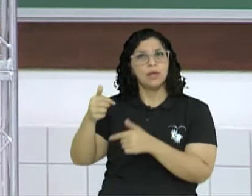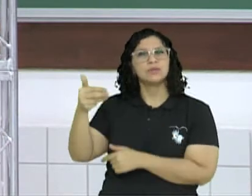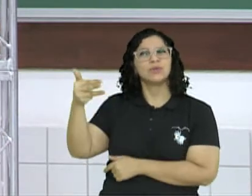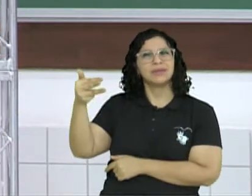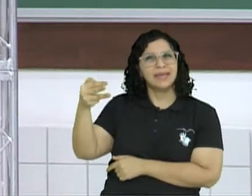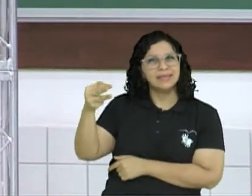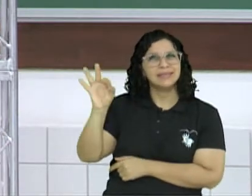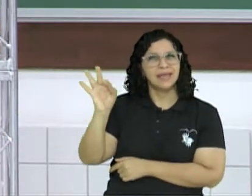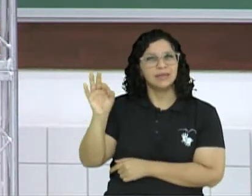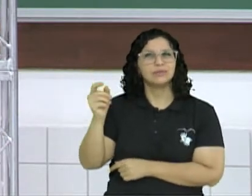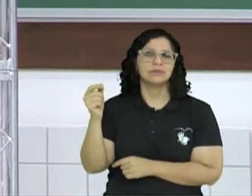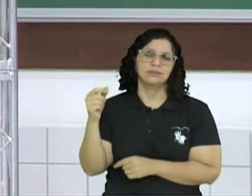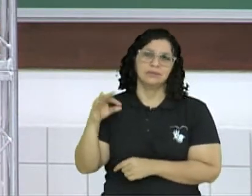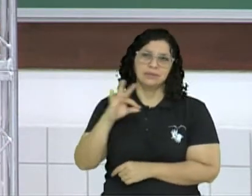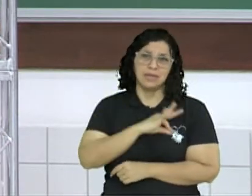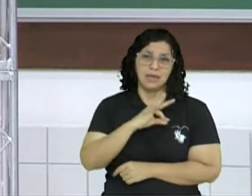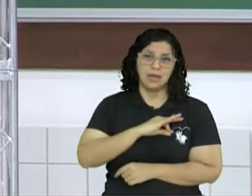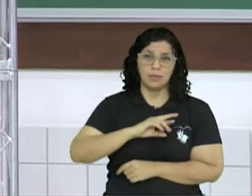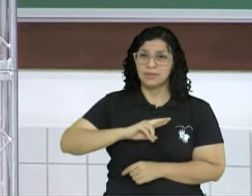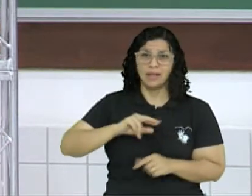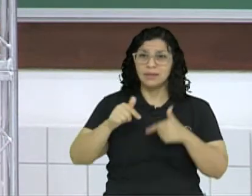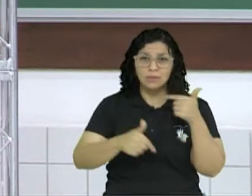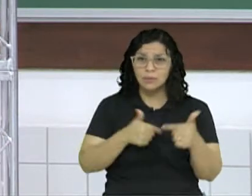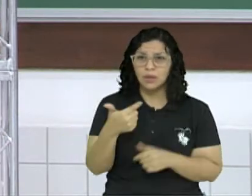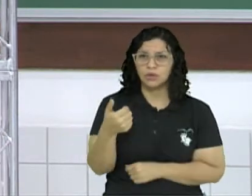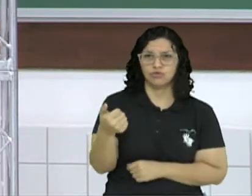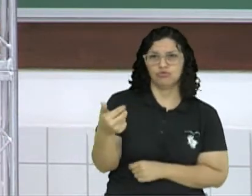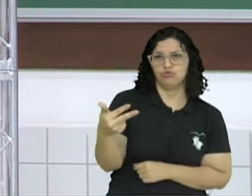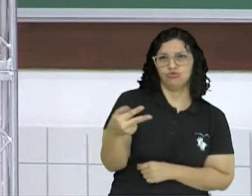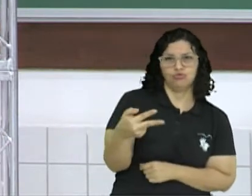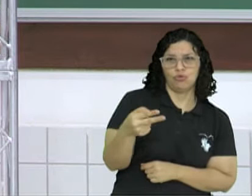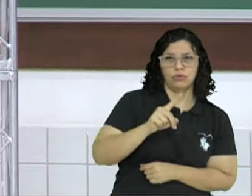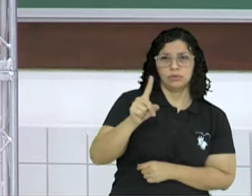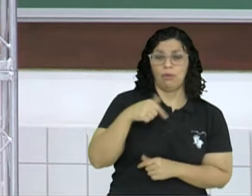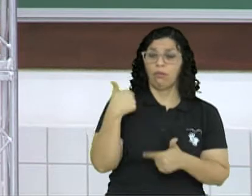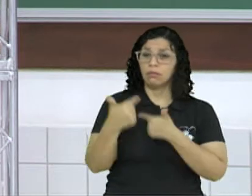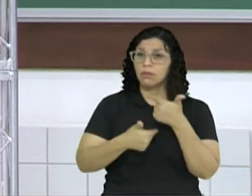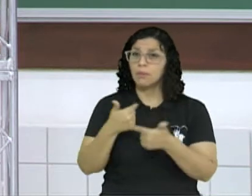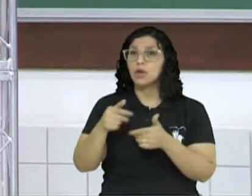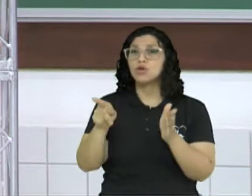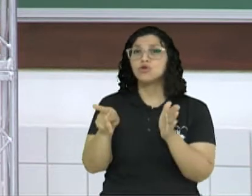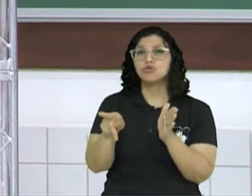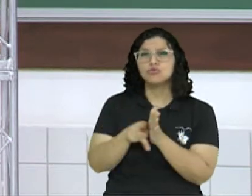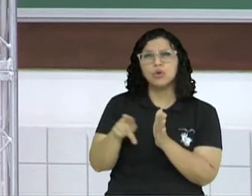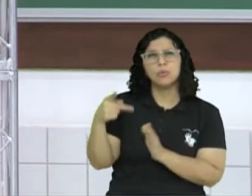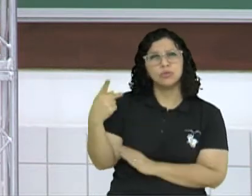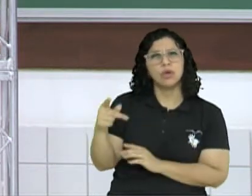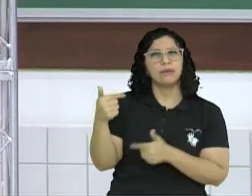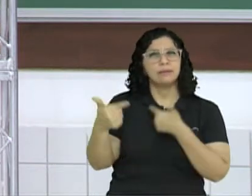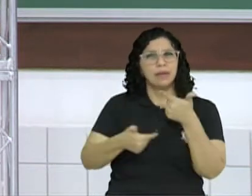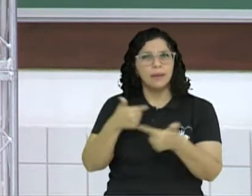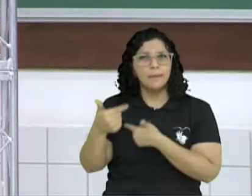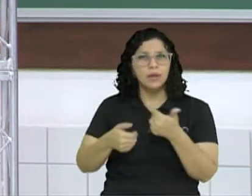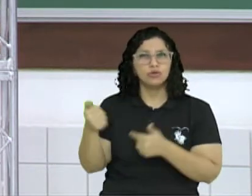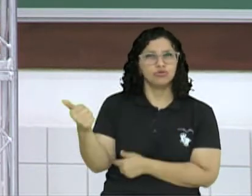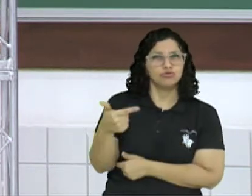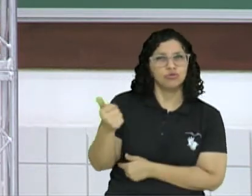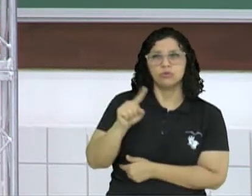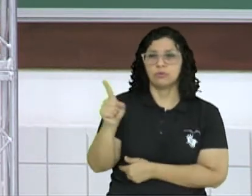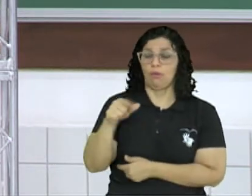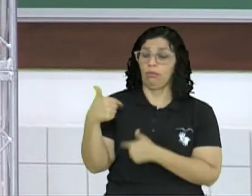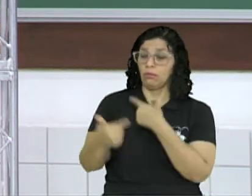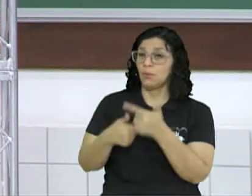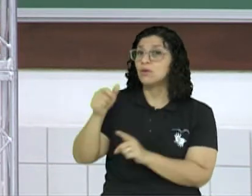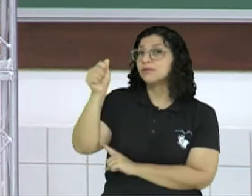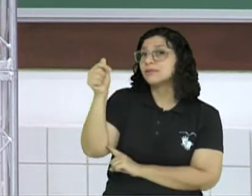salário. Só que ela não trabalhou 12 meses, ela foi contratada depois que o ano já tinha começado. Então, o que aconteceu? Ela